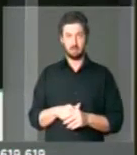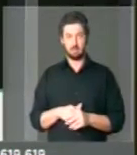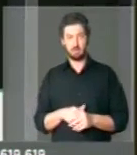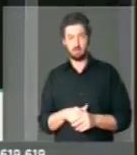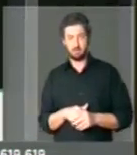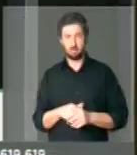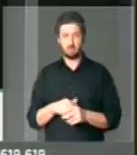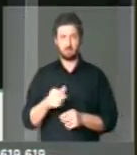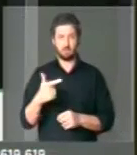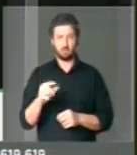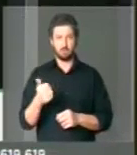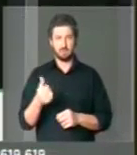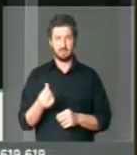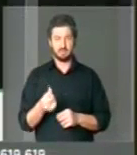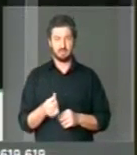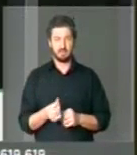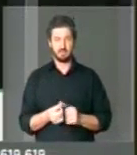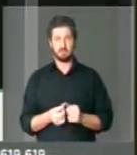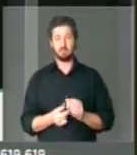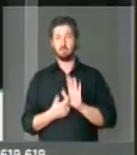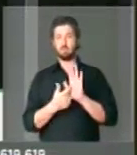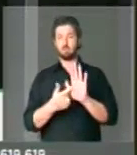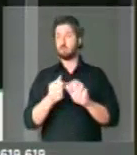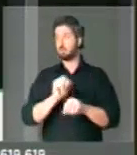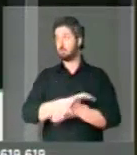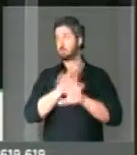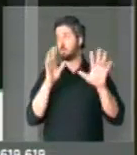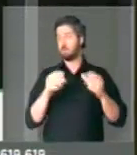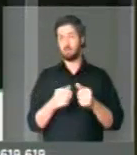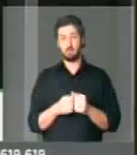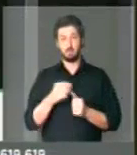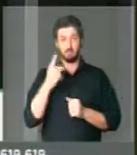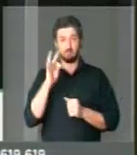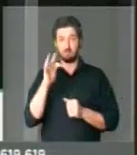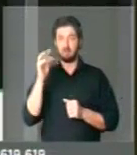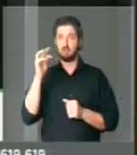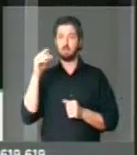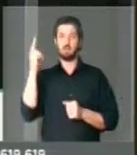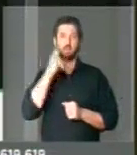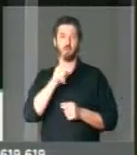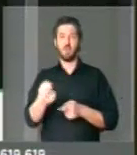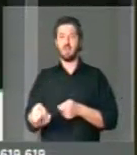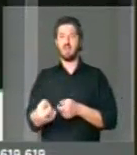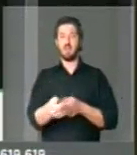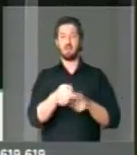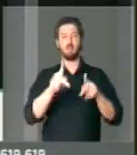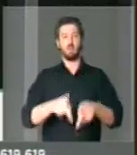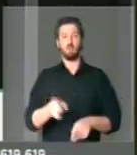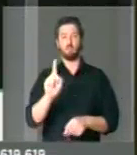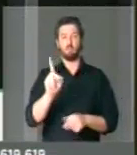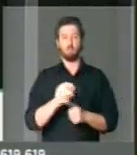nessa eleição de 2016 mostrou claramente que o PT não consegue mais enganar a nossa população.